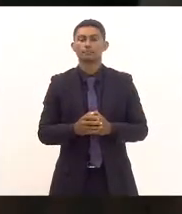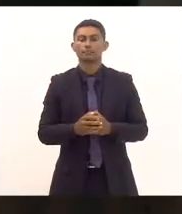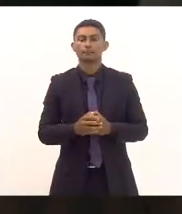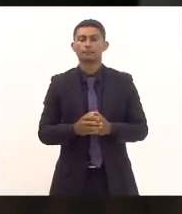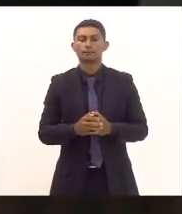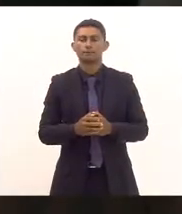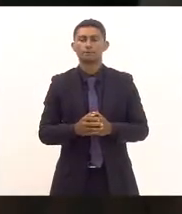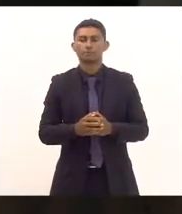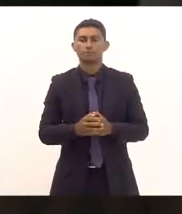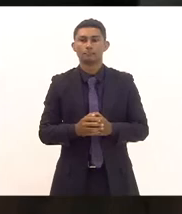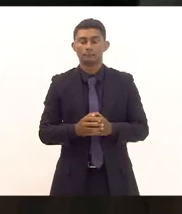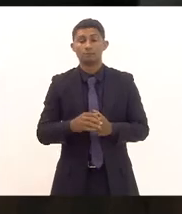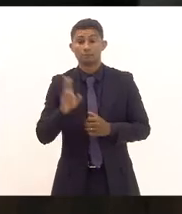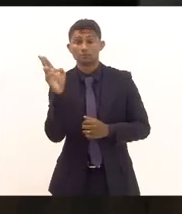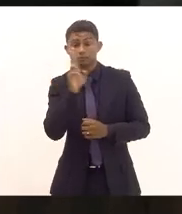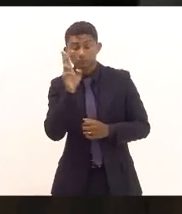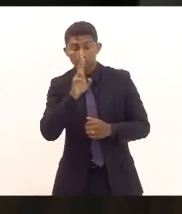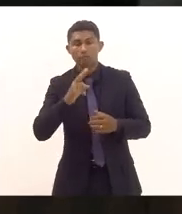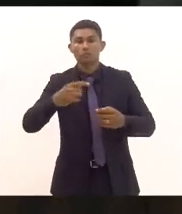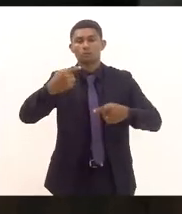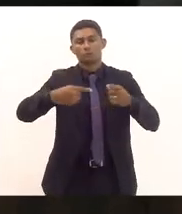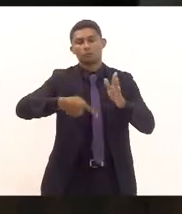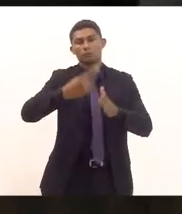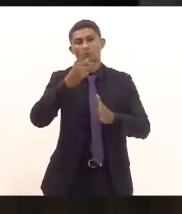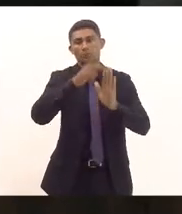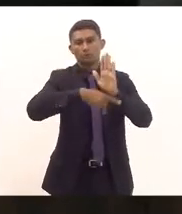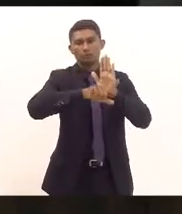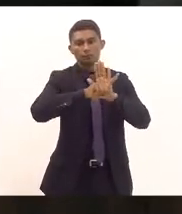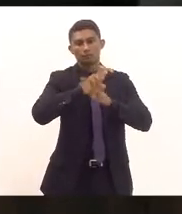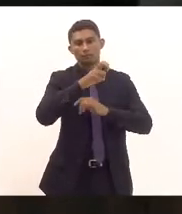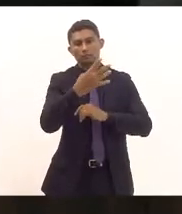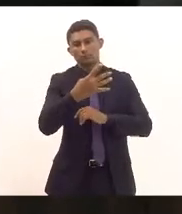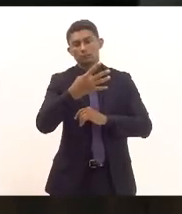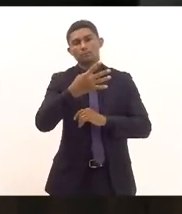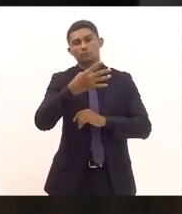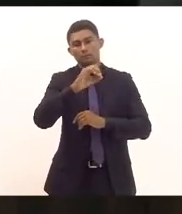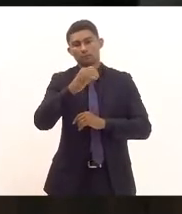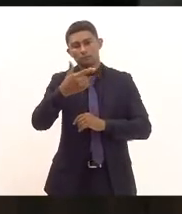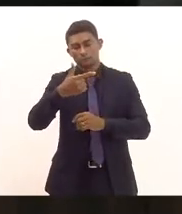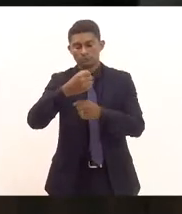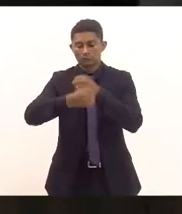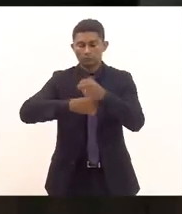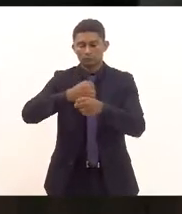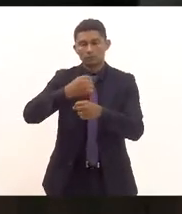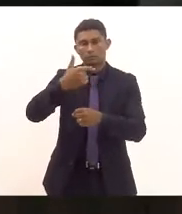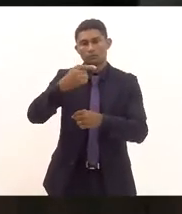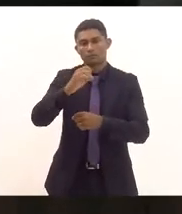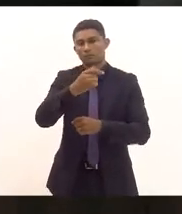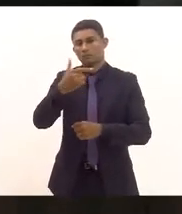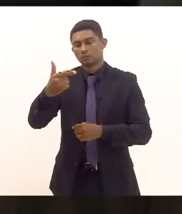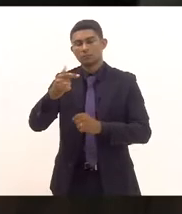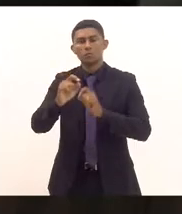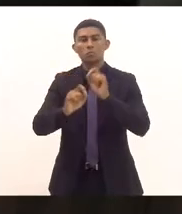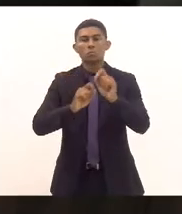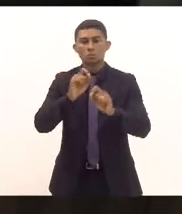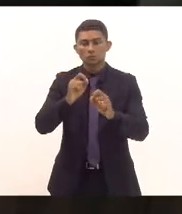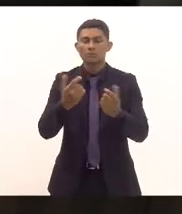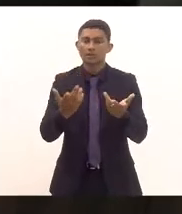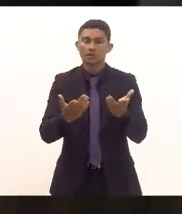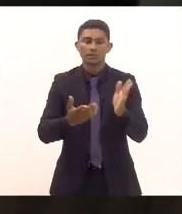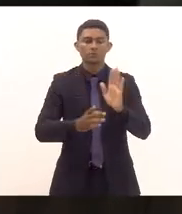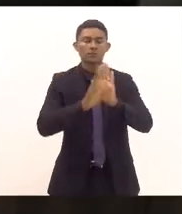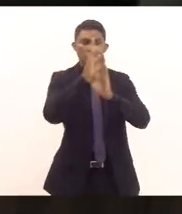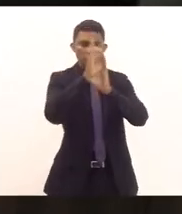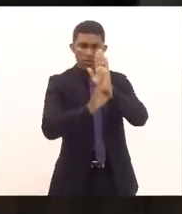e em regime de urgência em discussão única projeto de lei 5402 22 de autoria da deputada Ana passos que assegura o direito de as